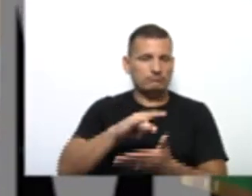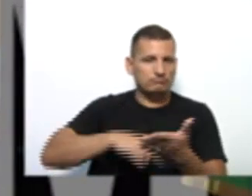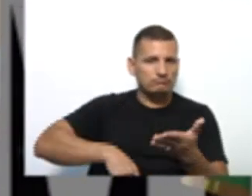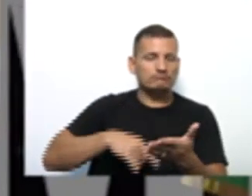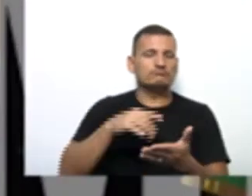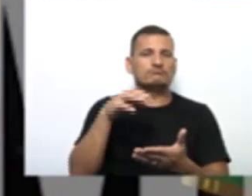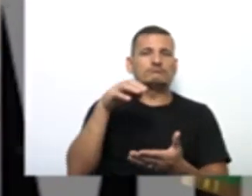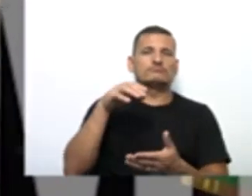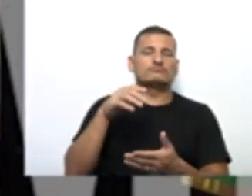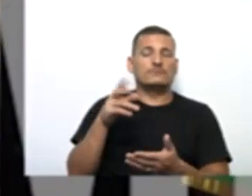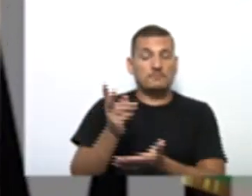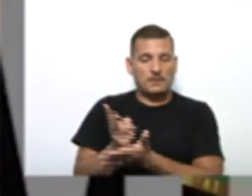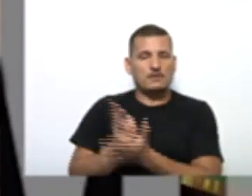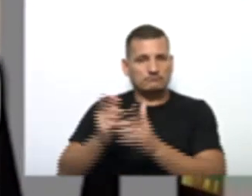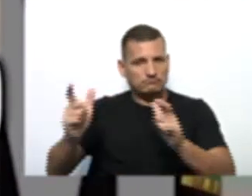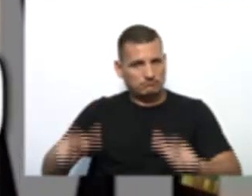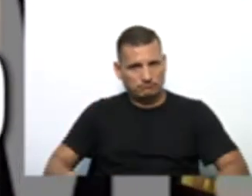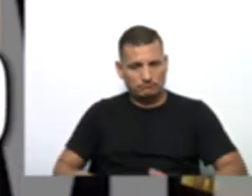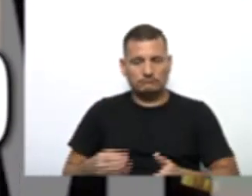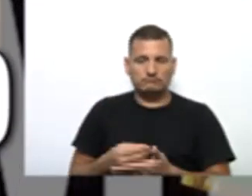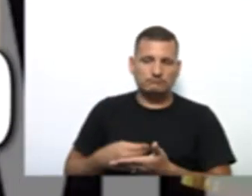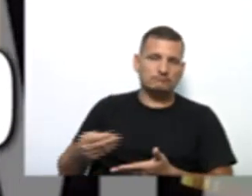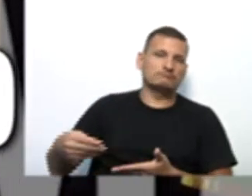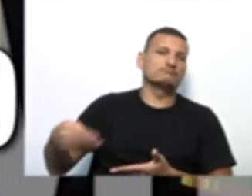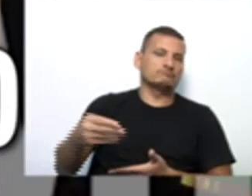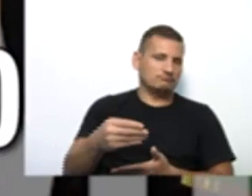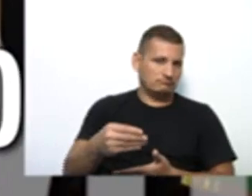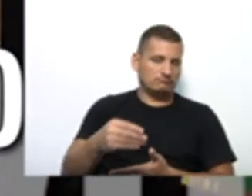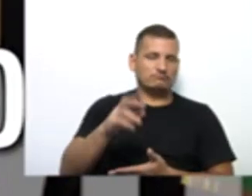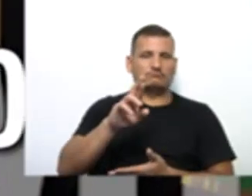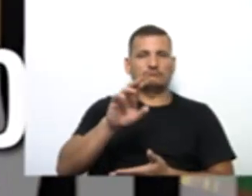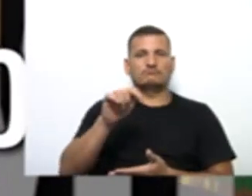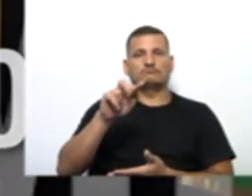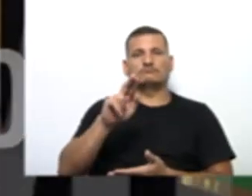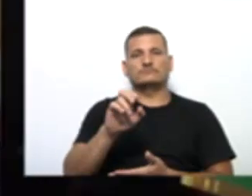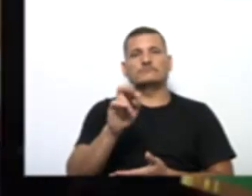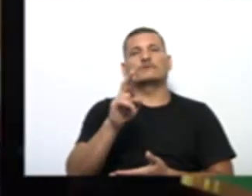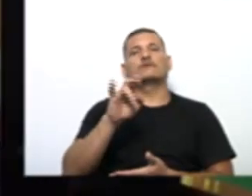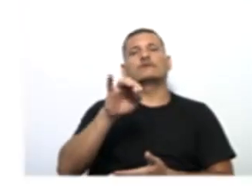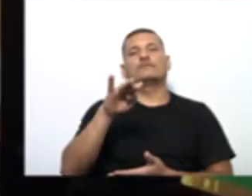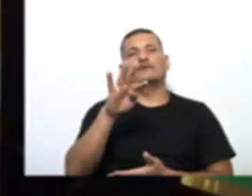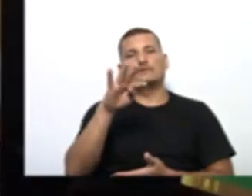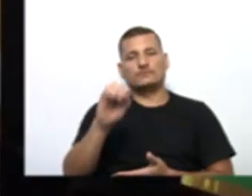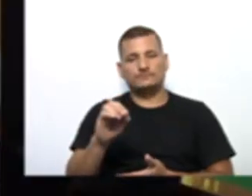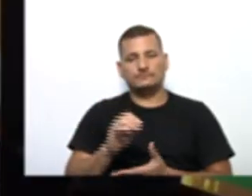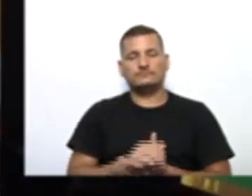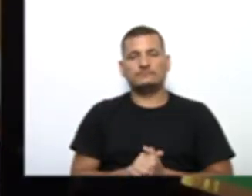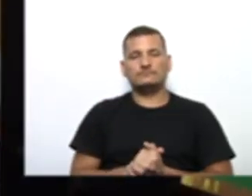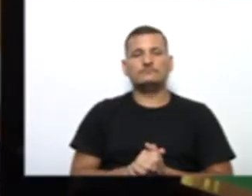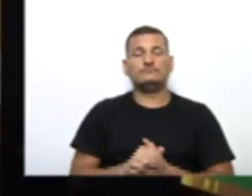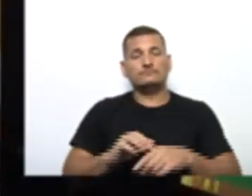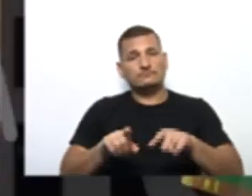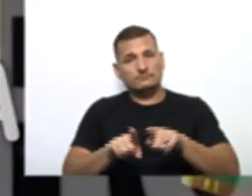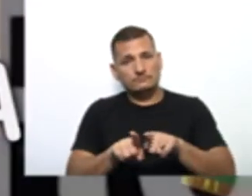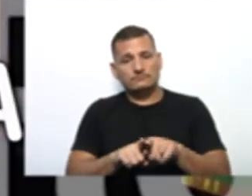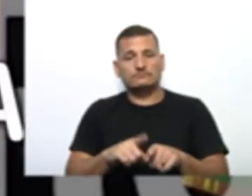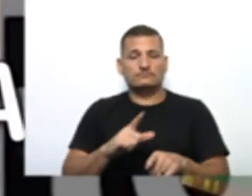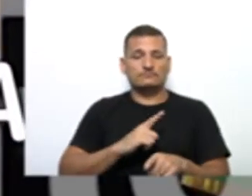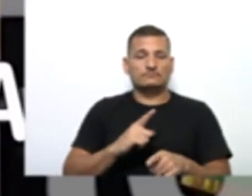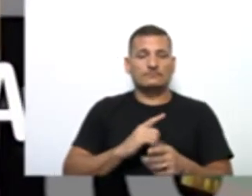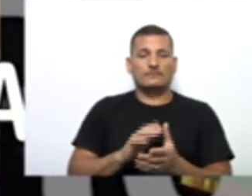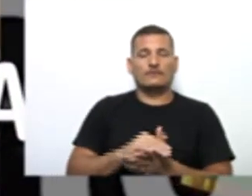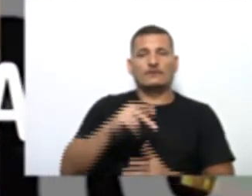dentro desse mesmo poder, através de um documento denominado requerimento, também é um modelo de expediente. Também existe o pedido